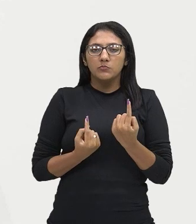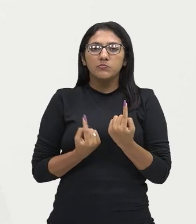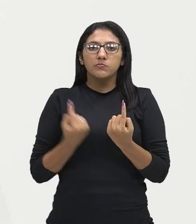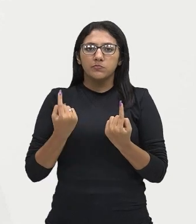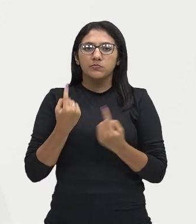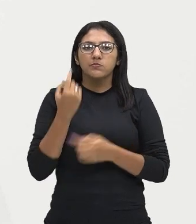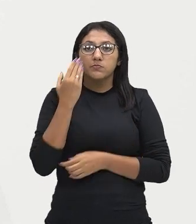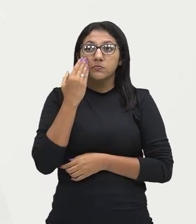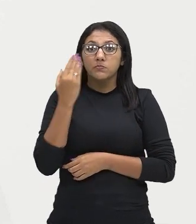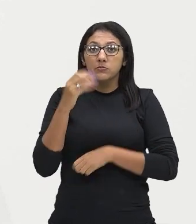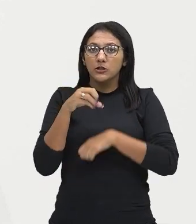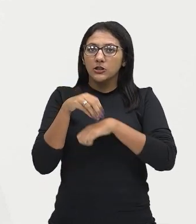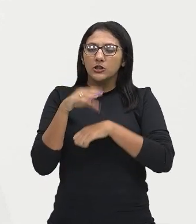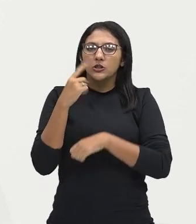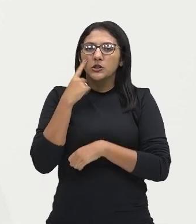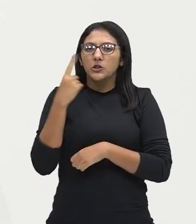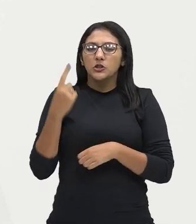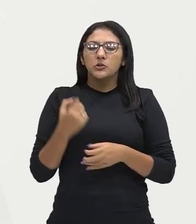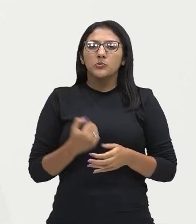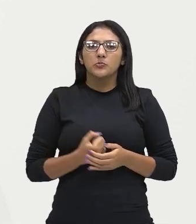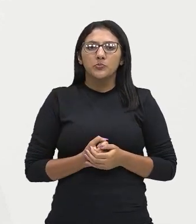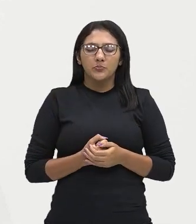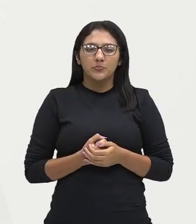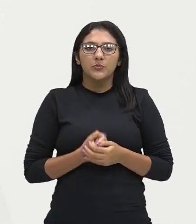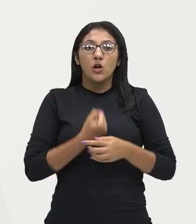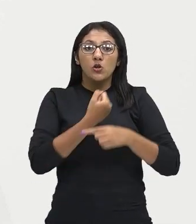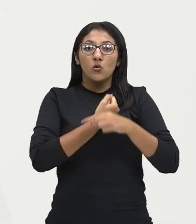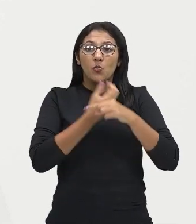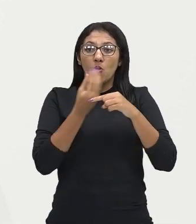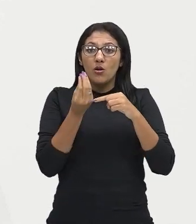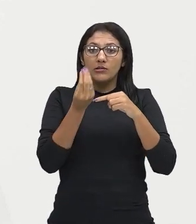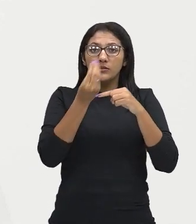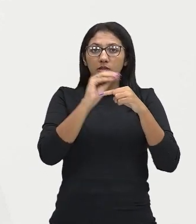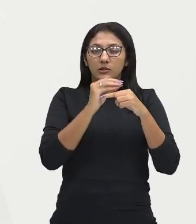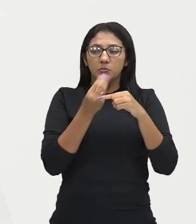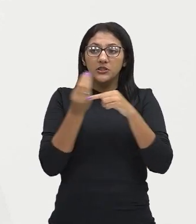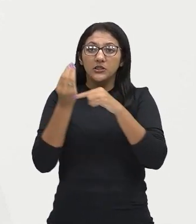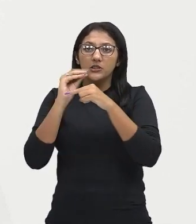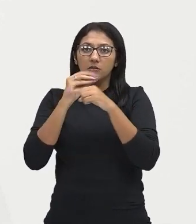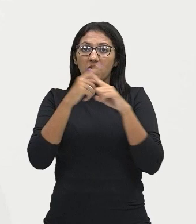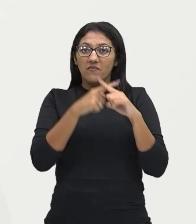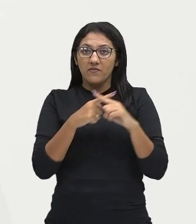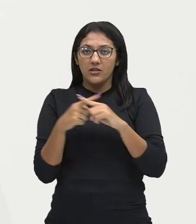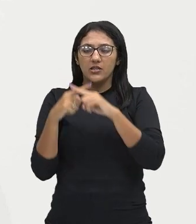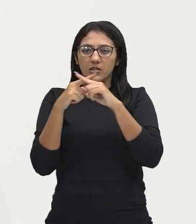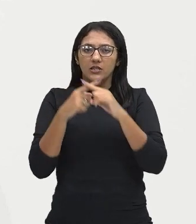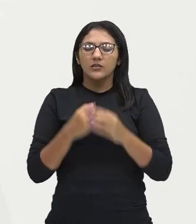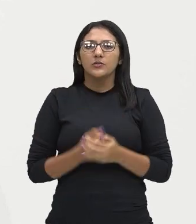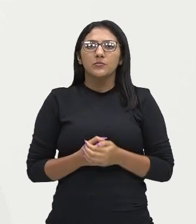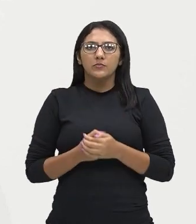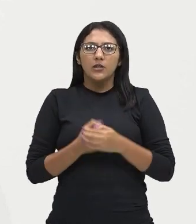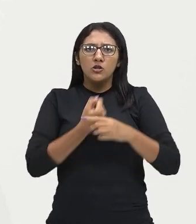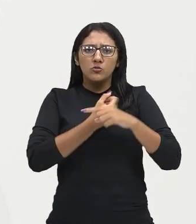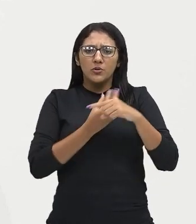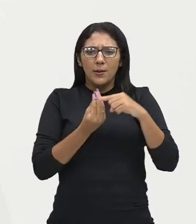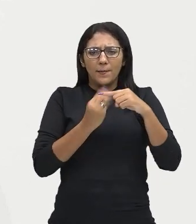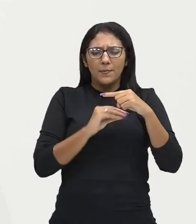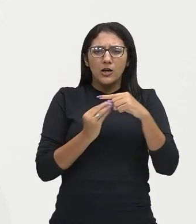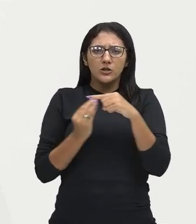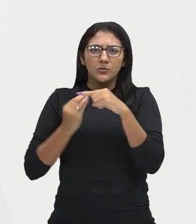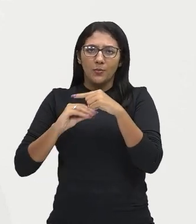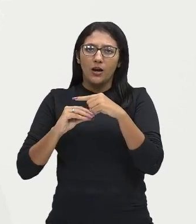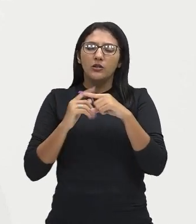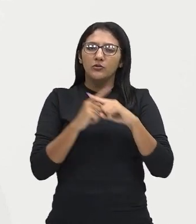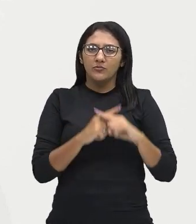olha só a dica, numerador vezes numerador e denominador